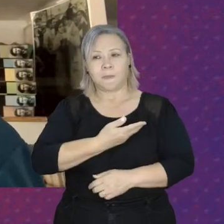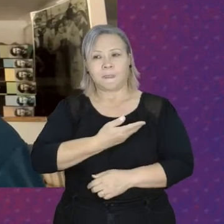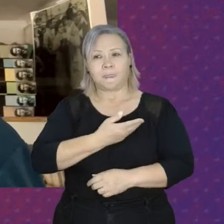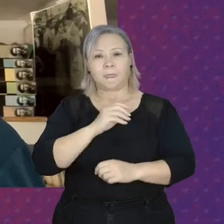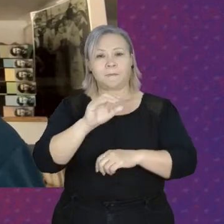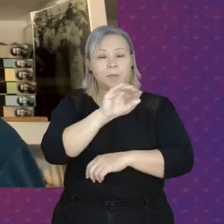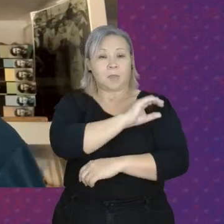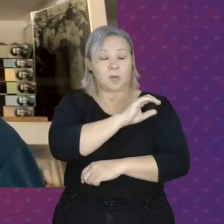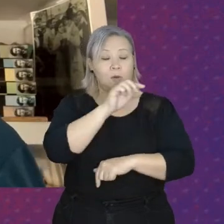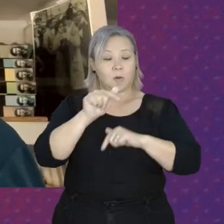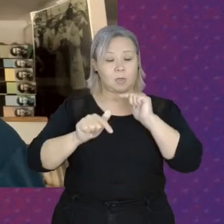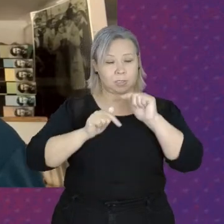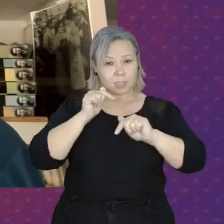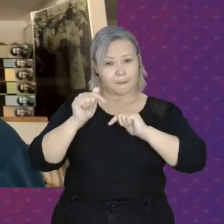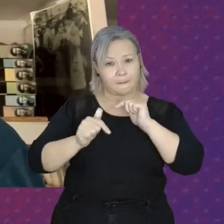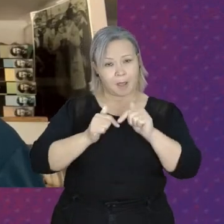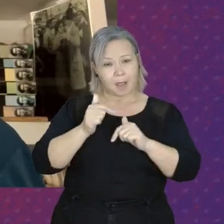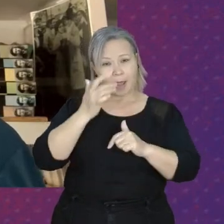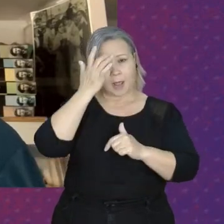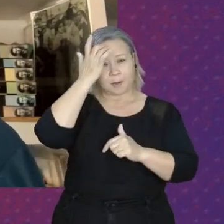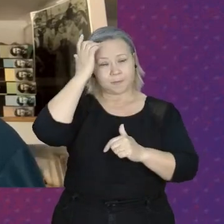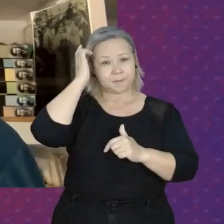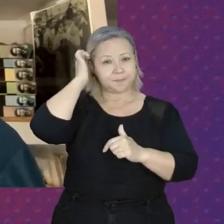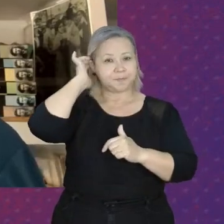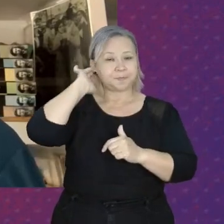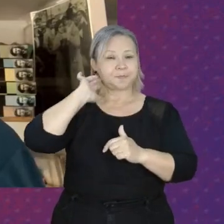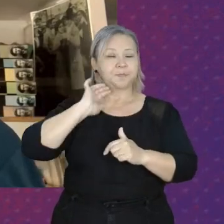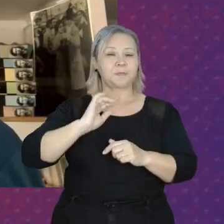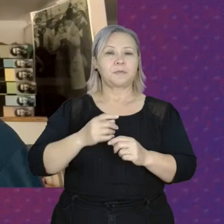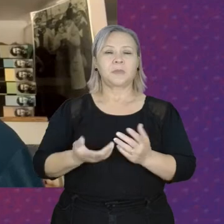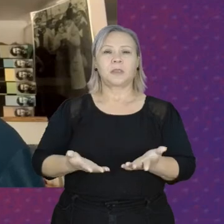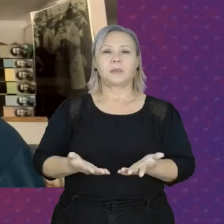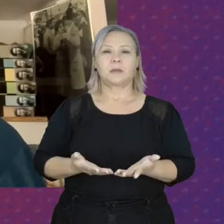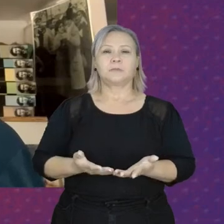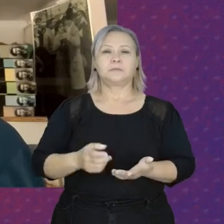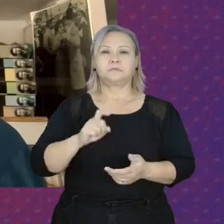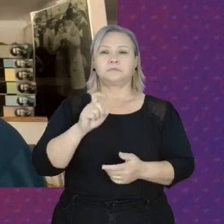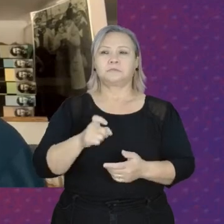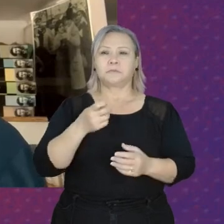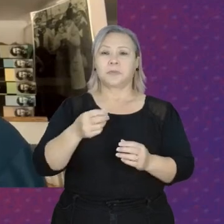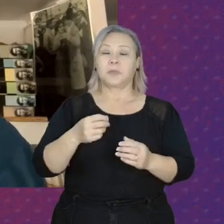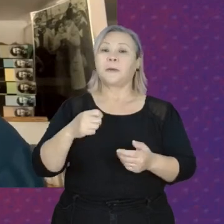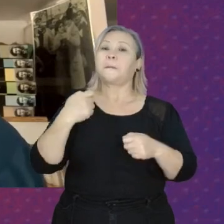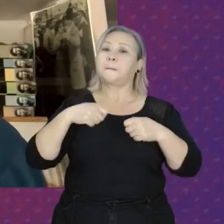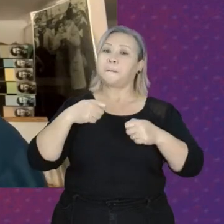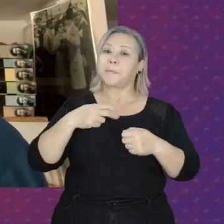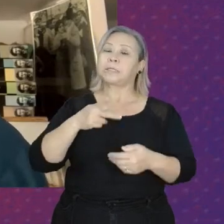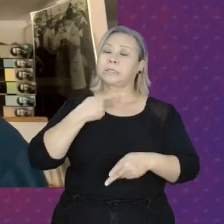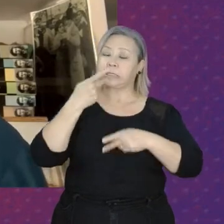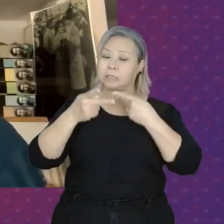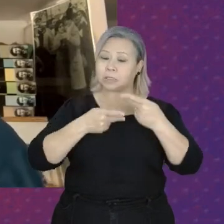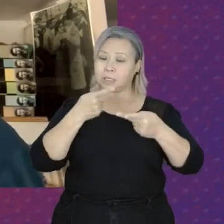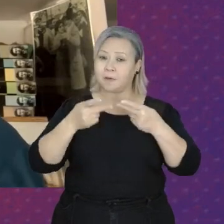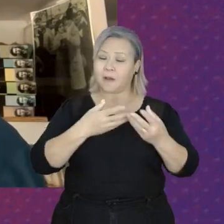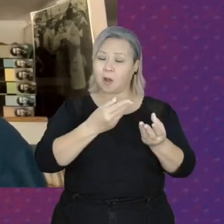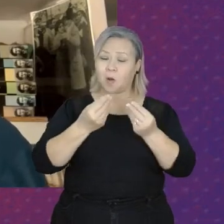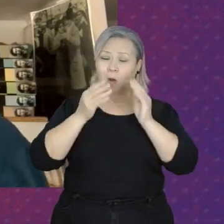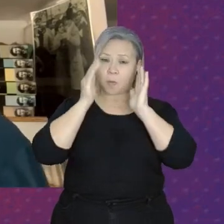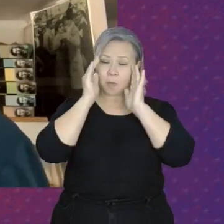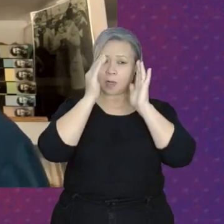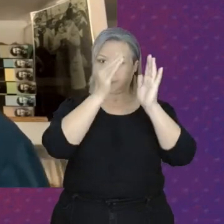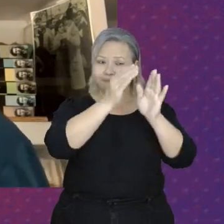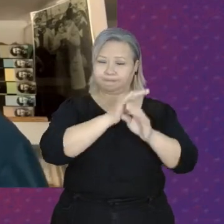coordena esse trabalho, que é digno de registro e de muito